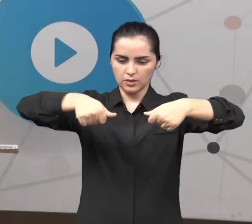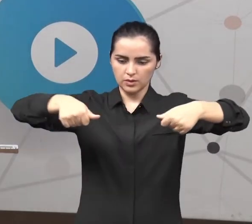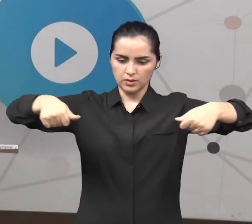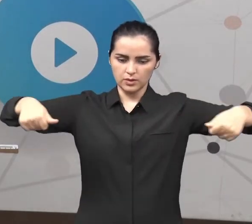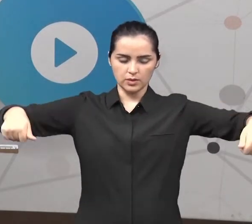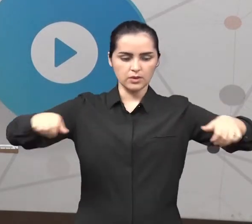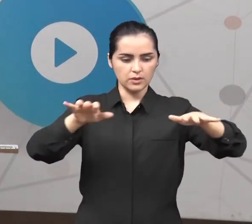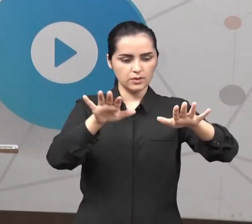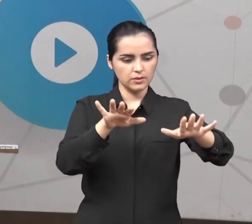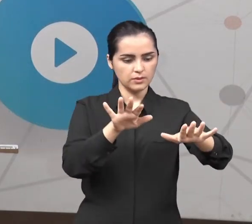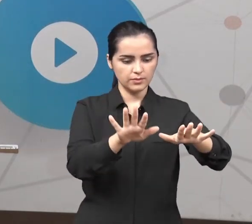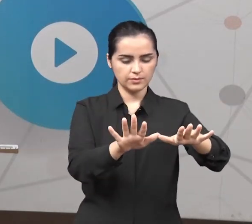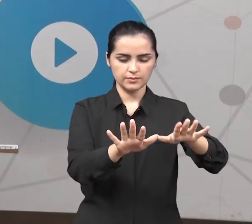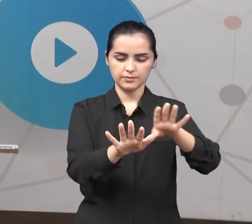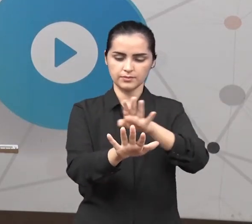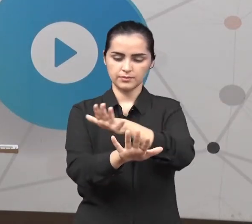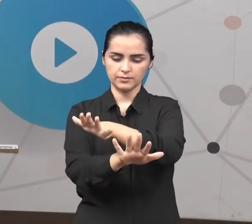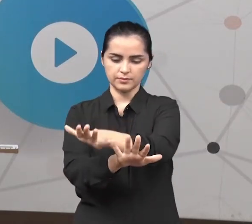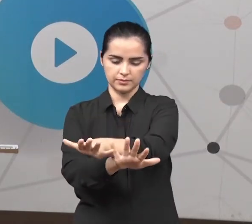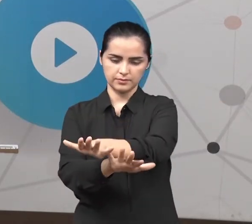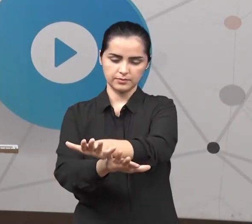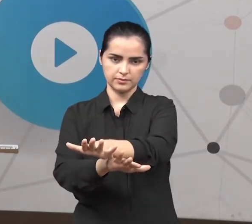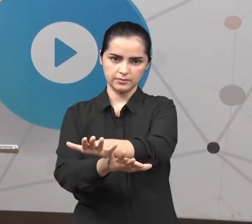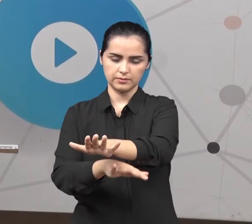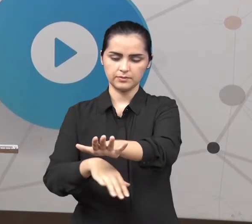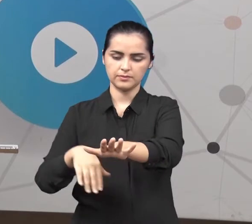dois, três,